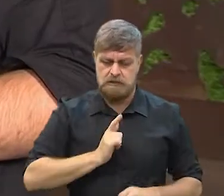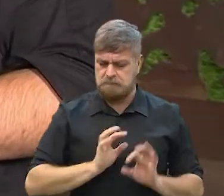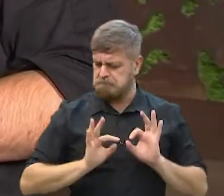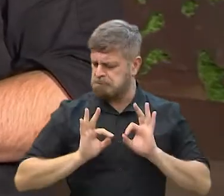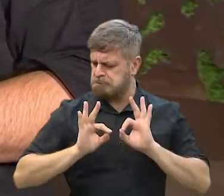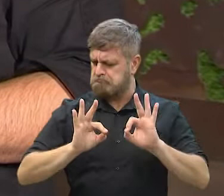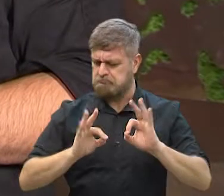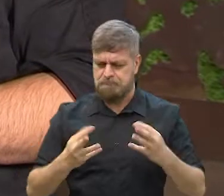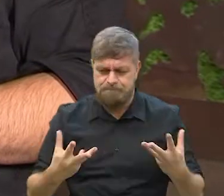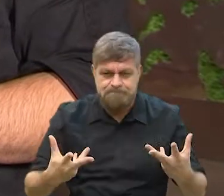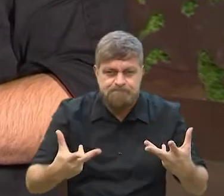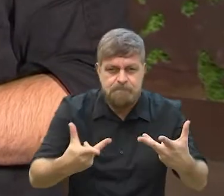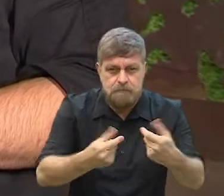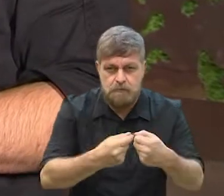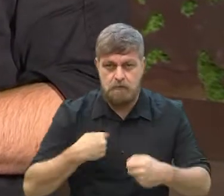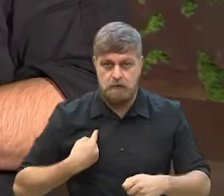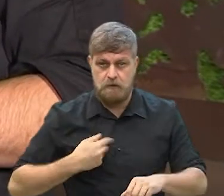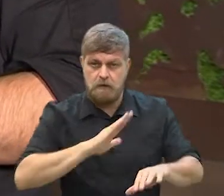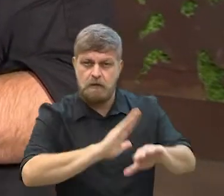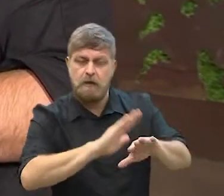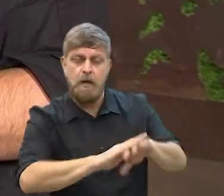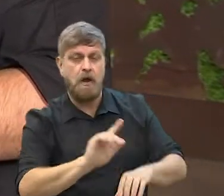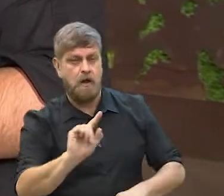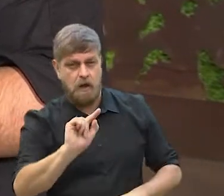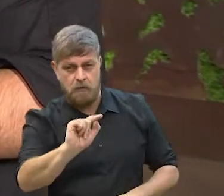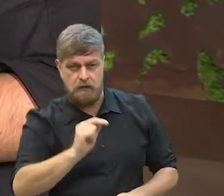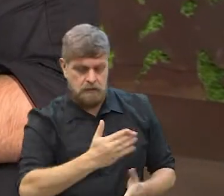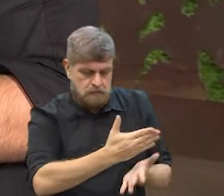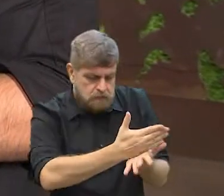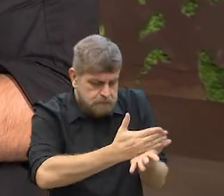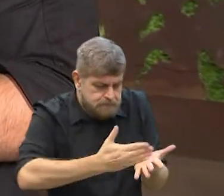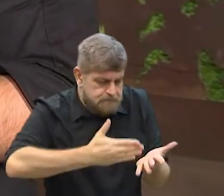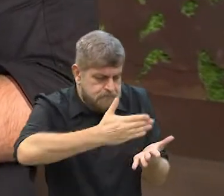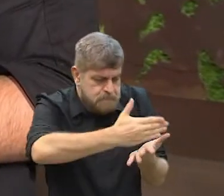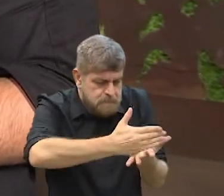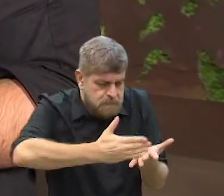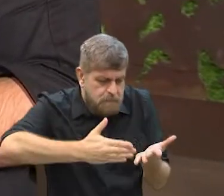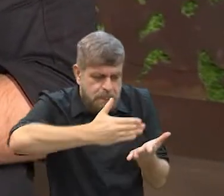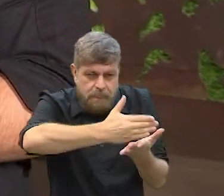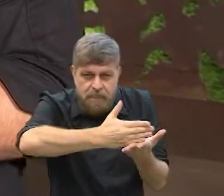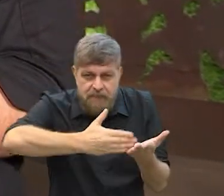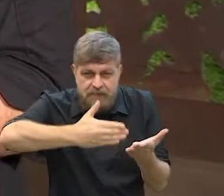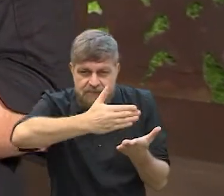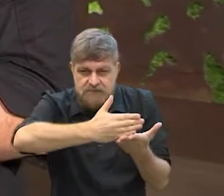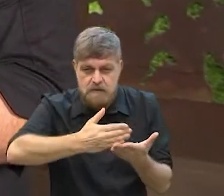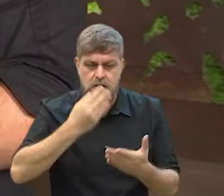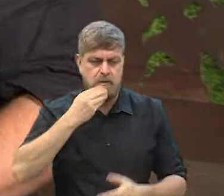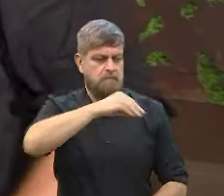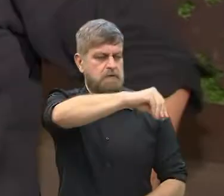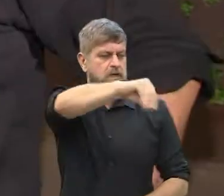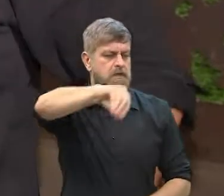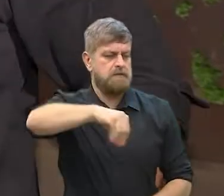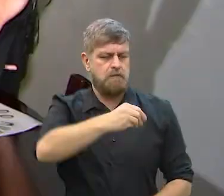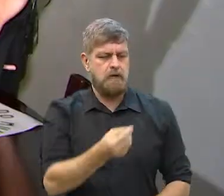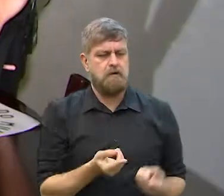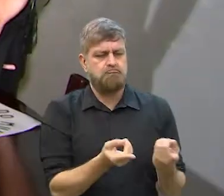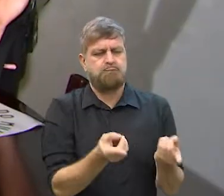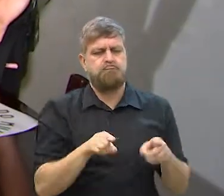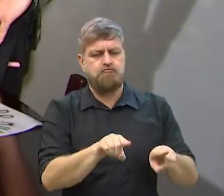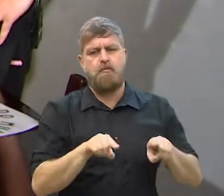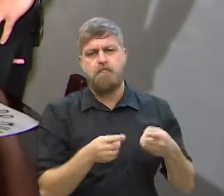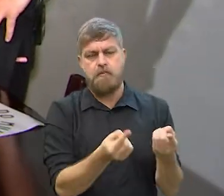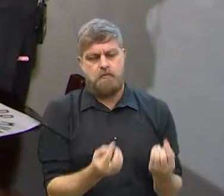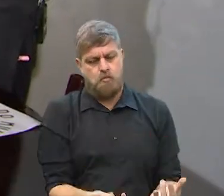frigorífico. Então, o nosso trabalho vai ser só cortar da espessura que a gente deseja, salgar e colocar no fogo. Uma